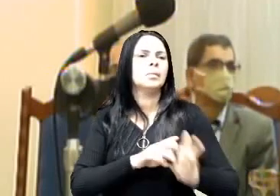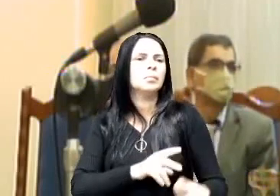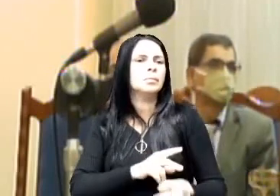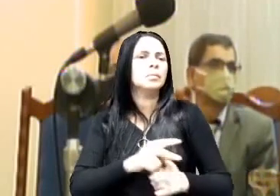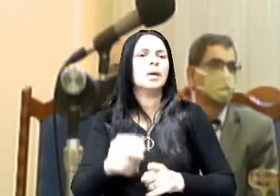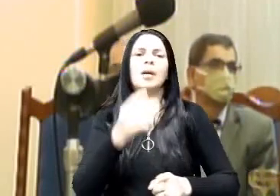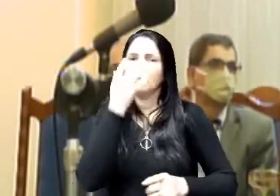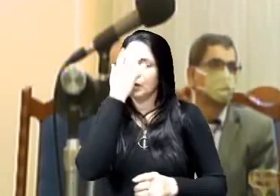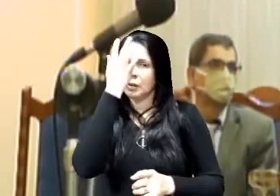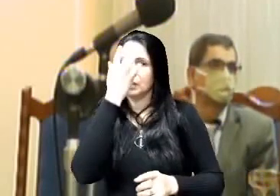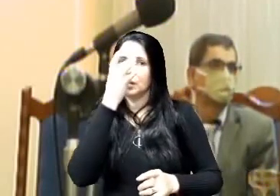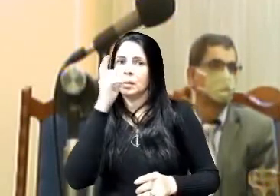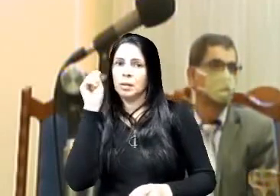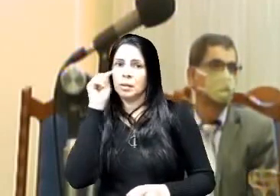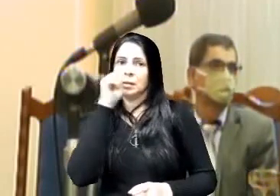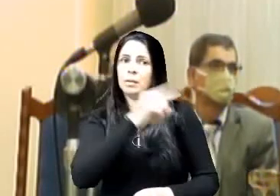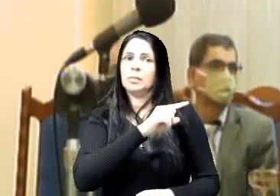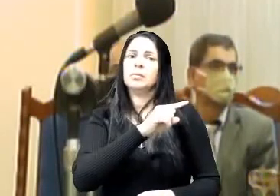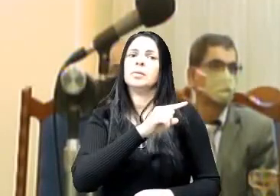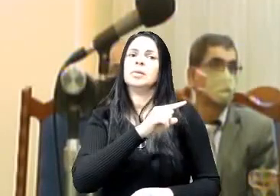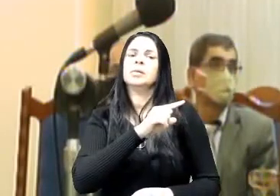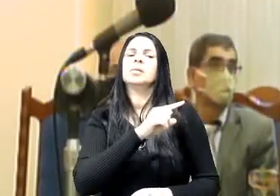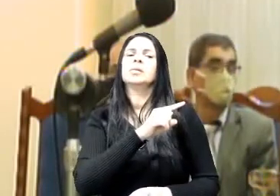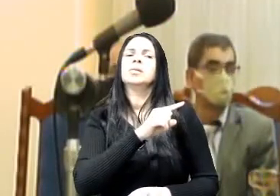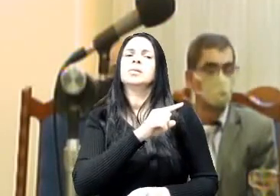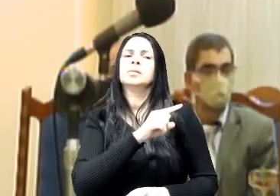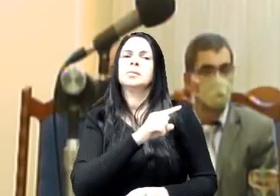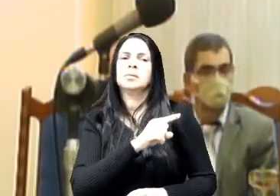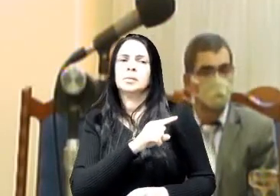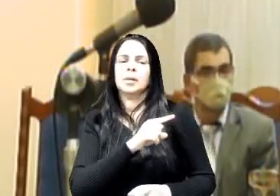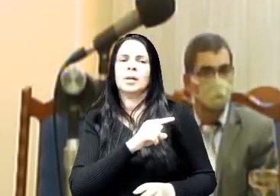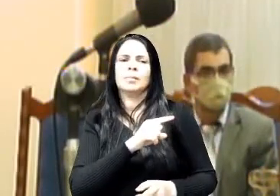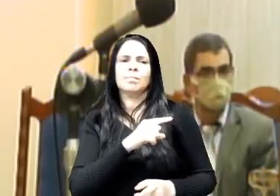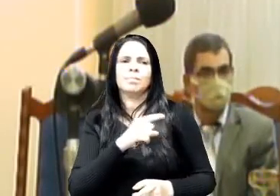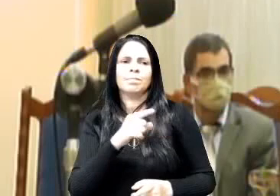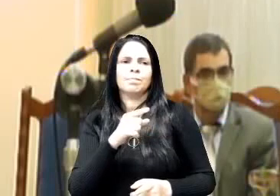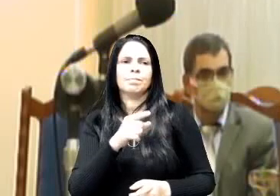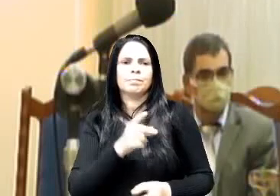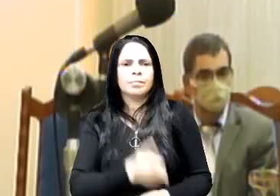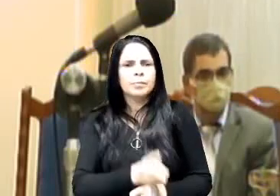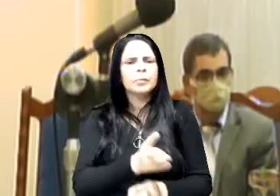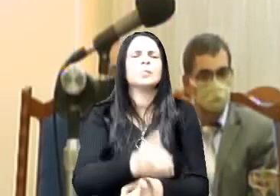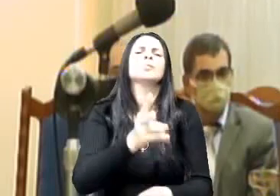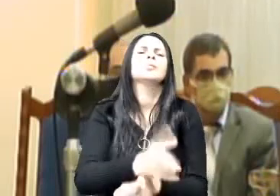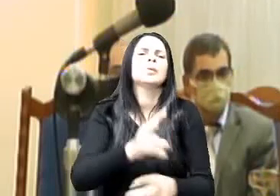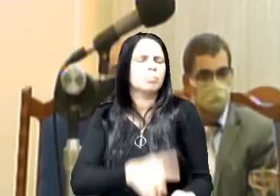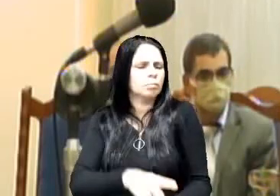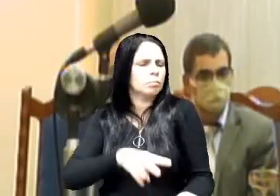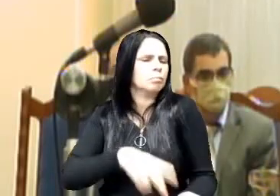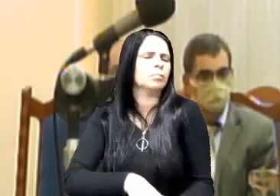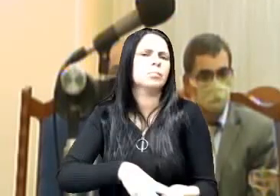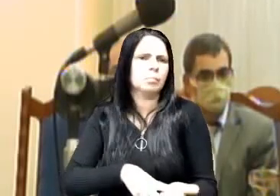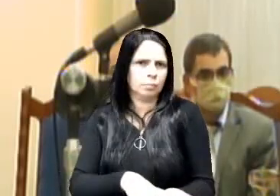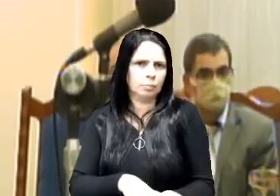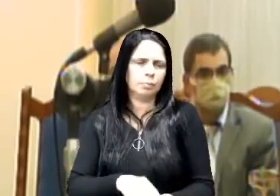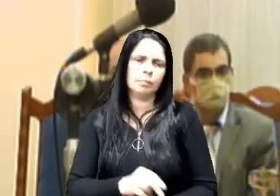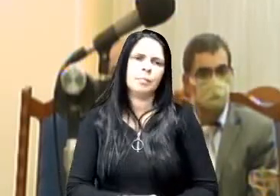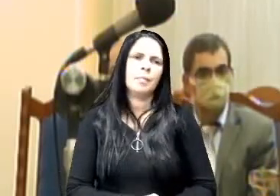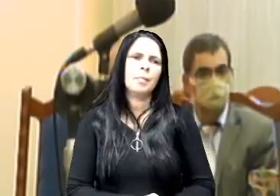lá. Tinha vencido já várias corridas e não podia perder. E ele disse,